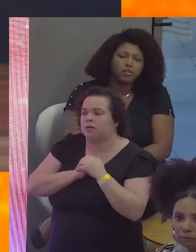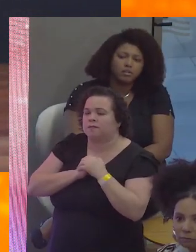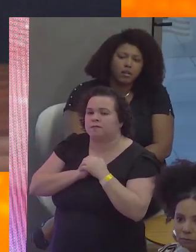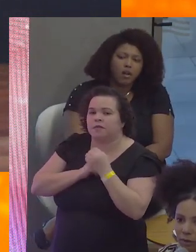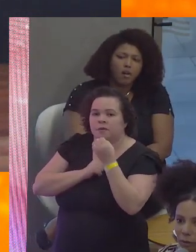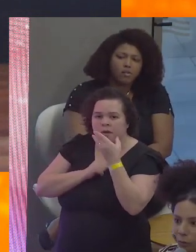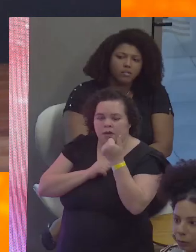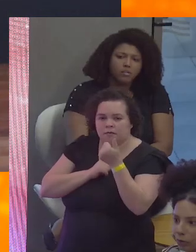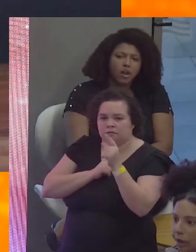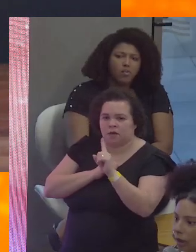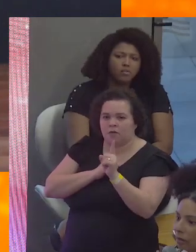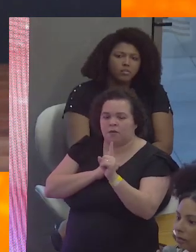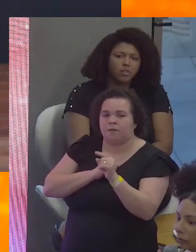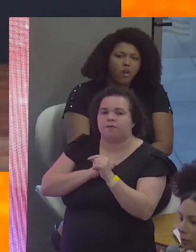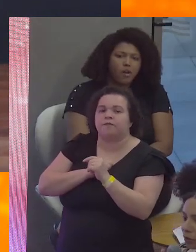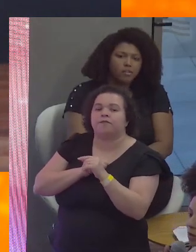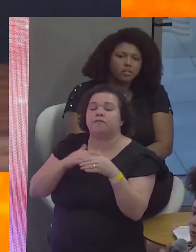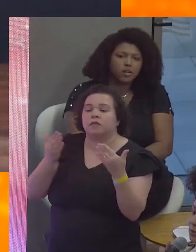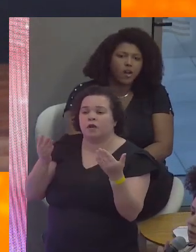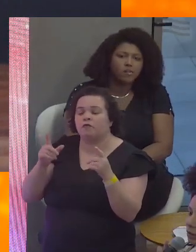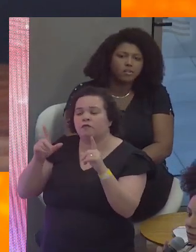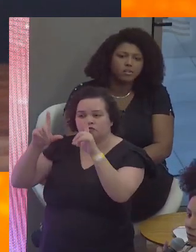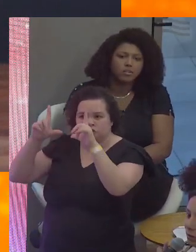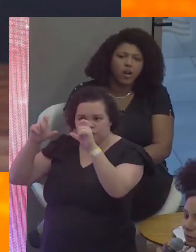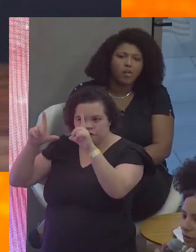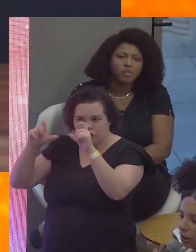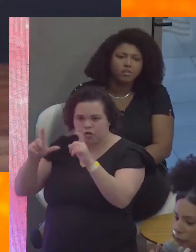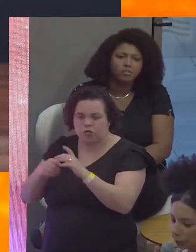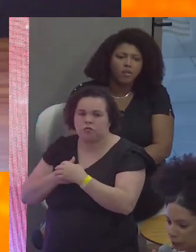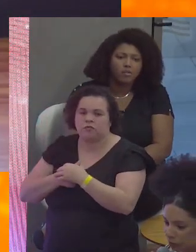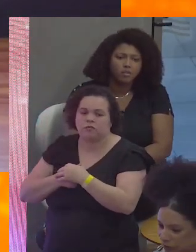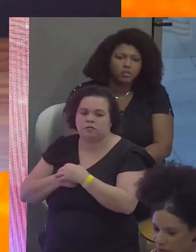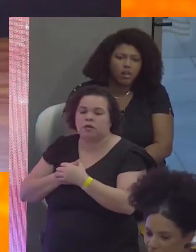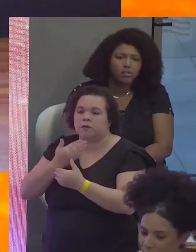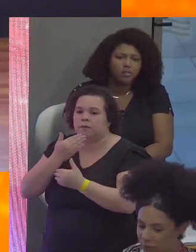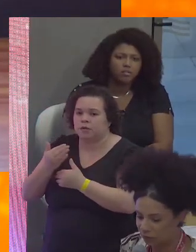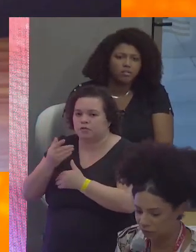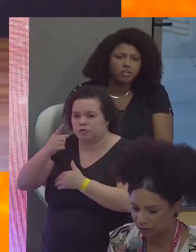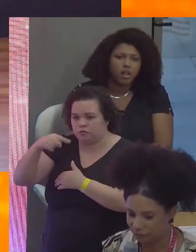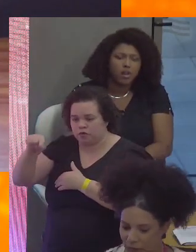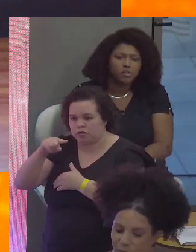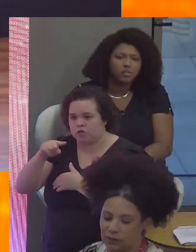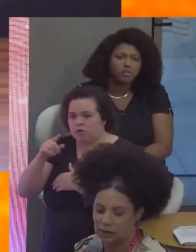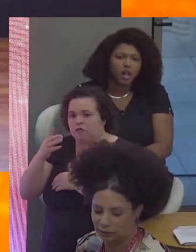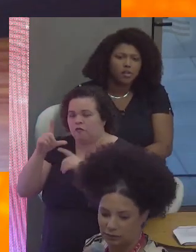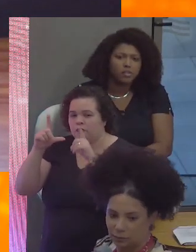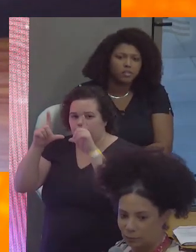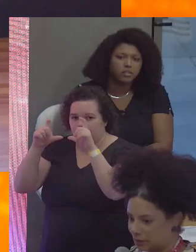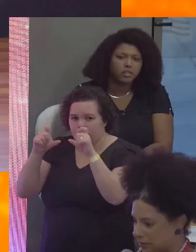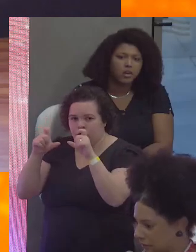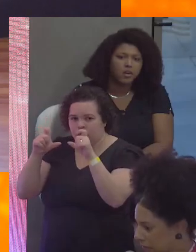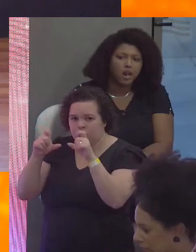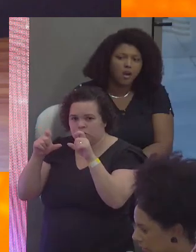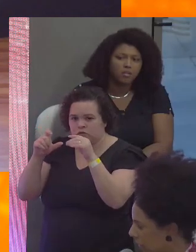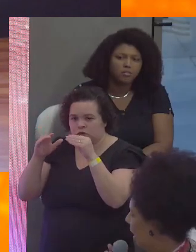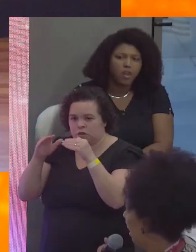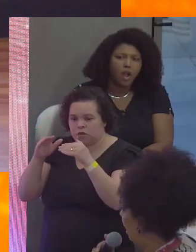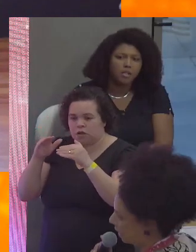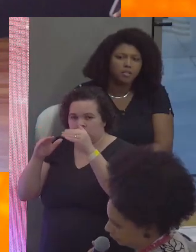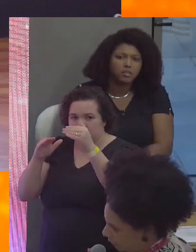Alguém? Não? Então, vamos tirar uma foto, gente? Eu vou pedir para a gente tirar foto daqui para